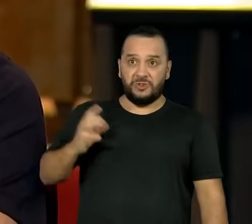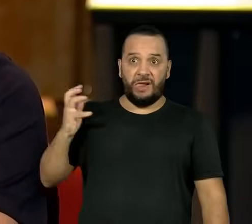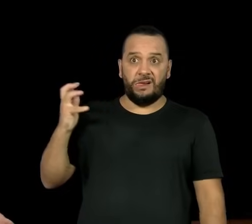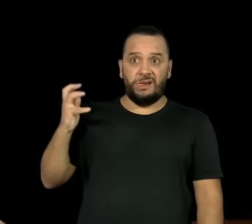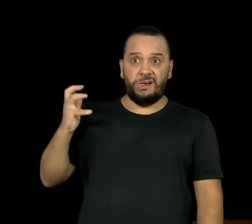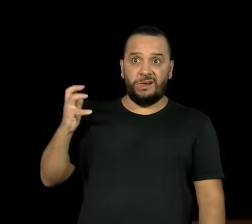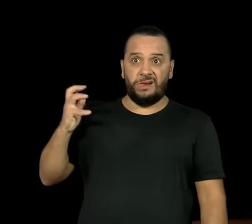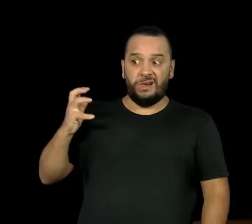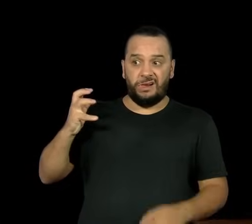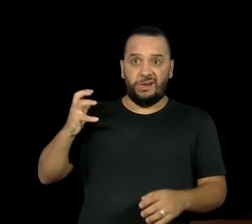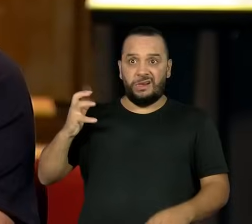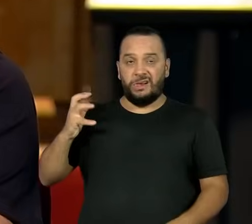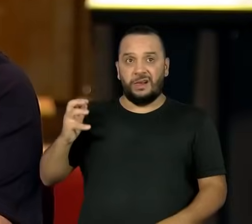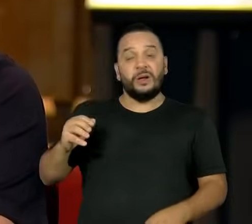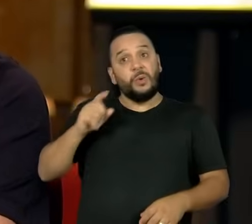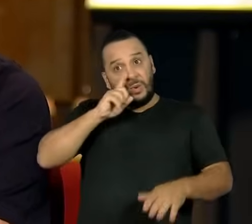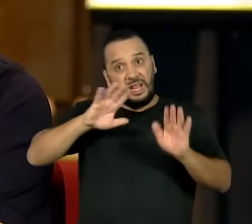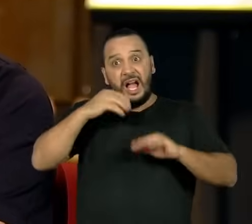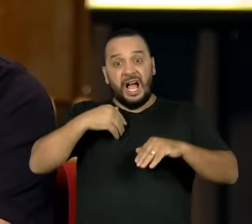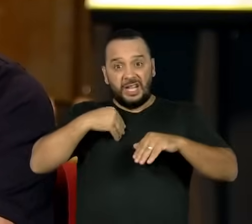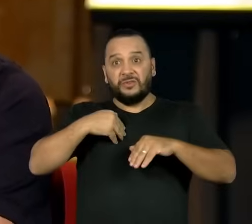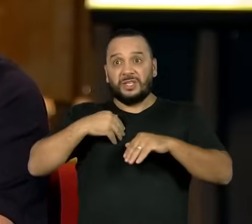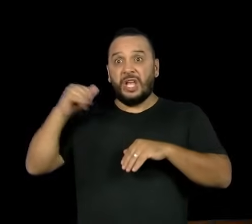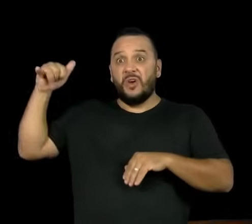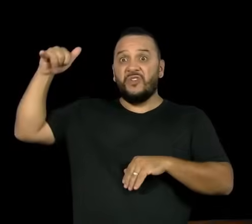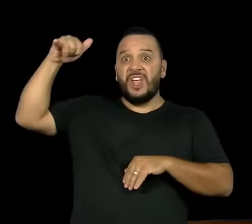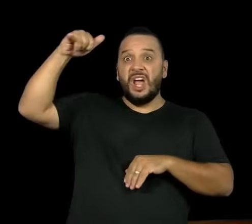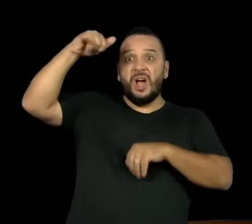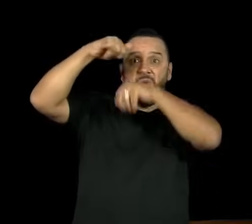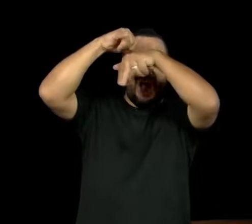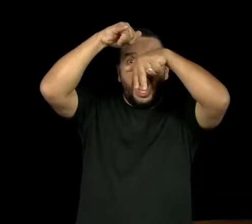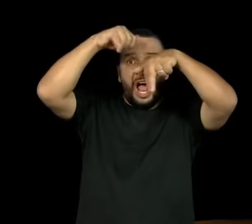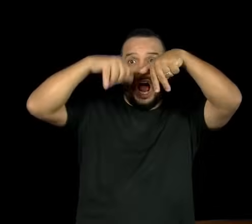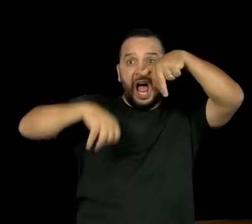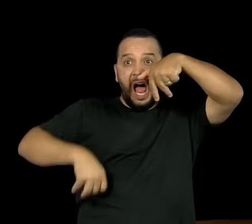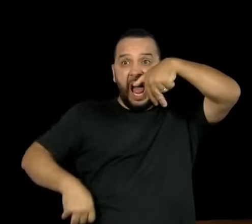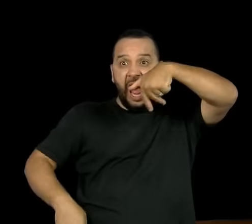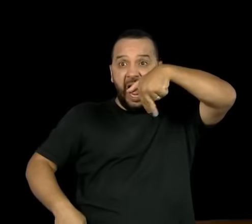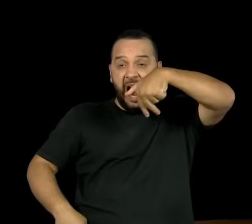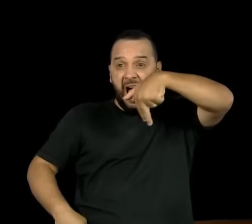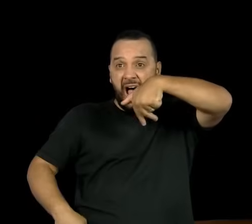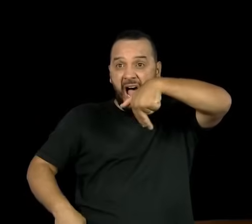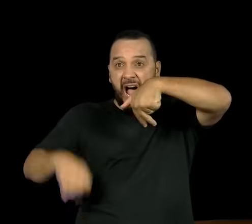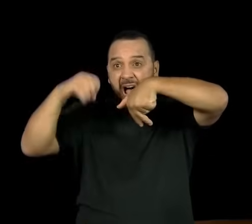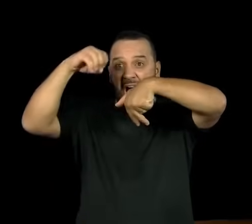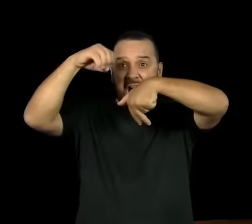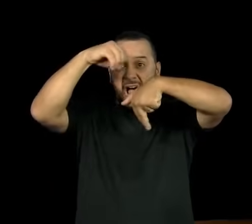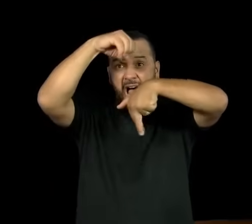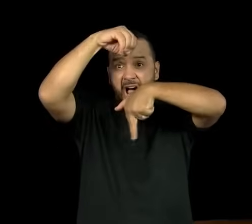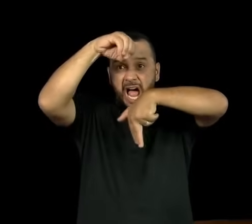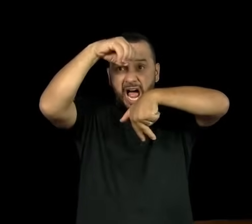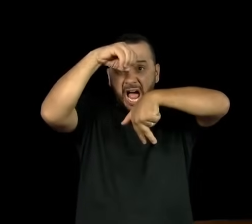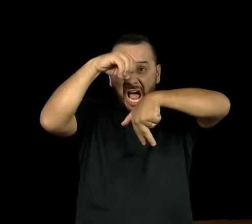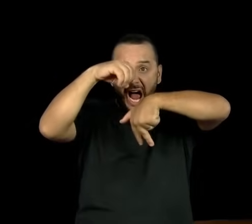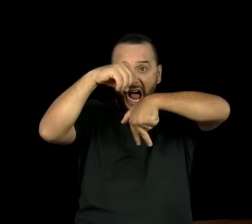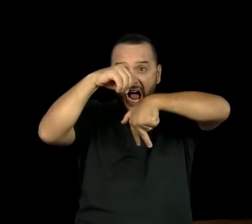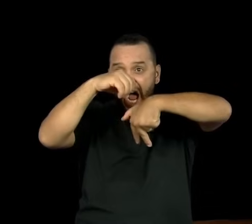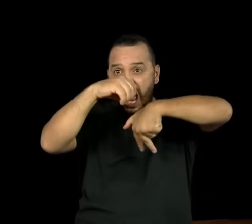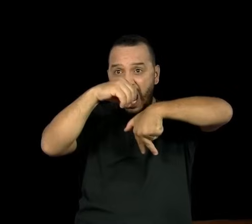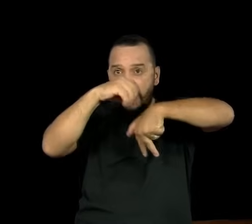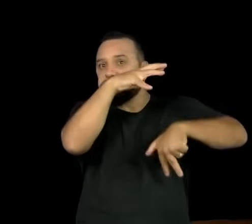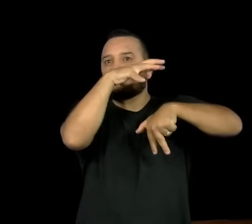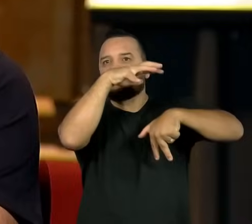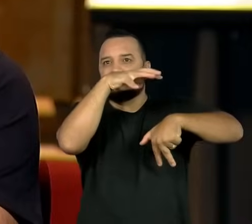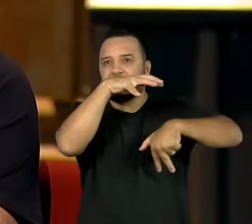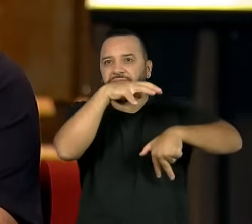ouvido. Não vai abrir esse paraquedas. Quando você falou eu sou paraquedista, eu senti muita segurança. Que tipo de paraquedista que